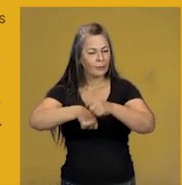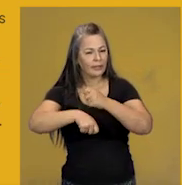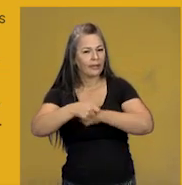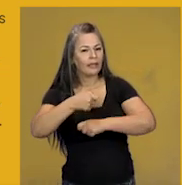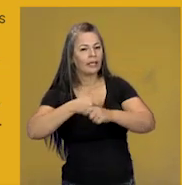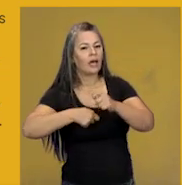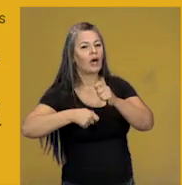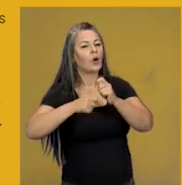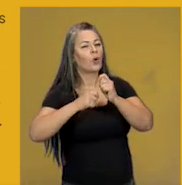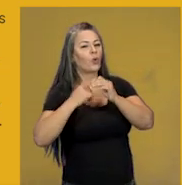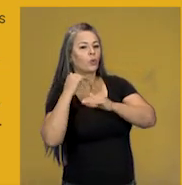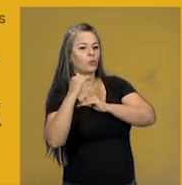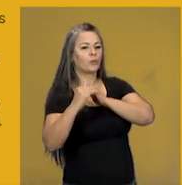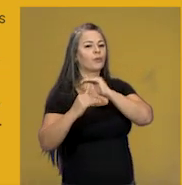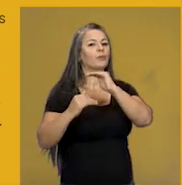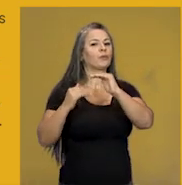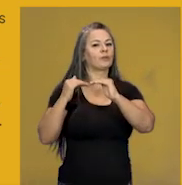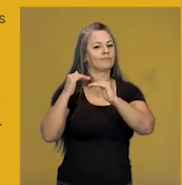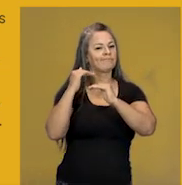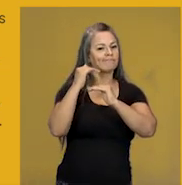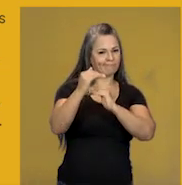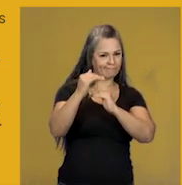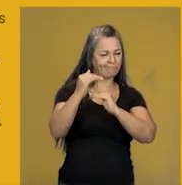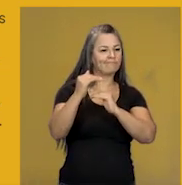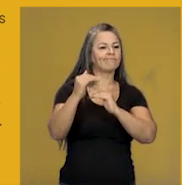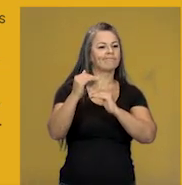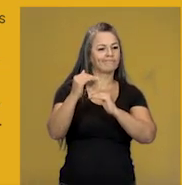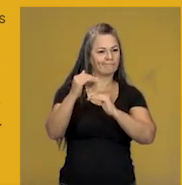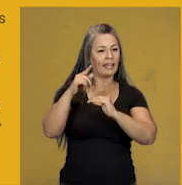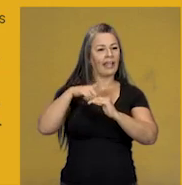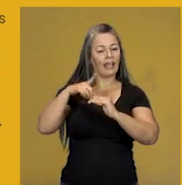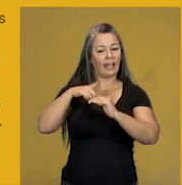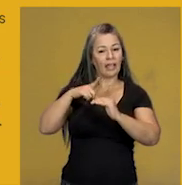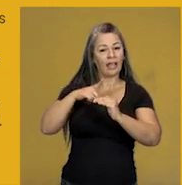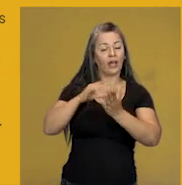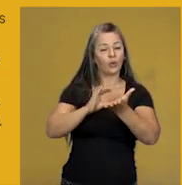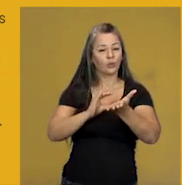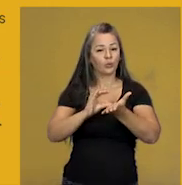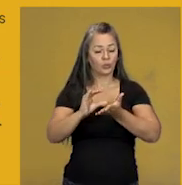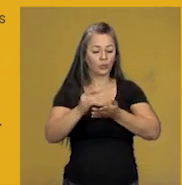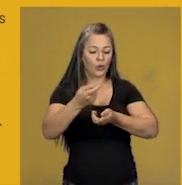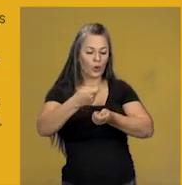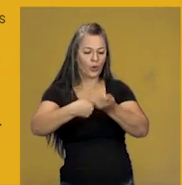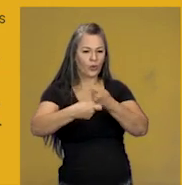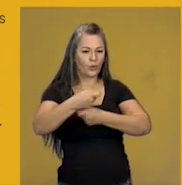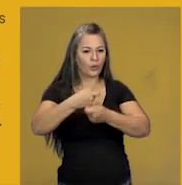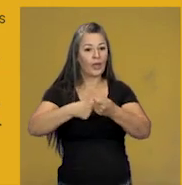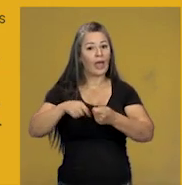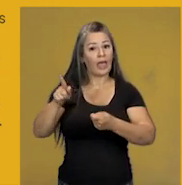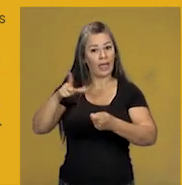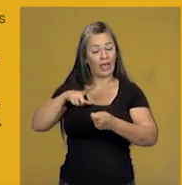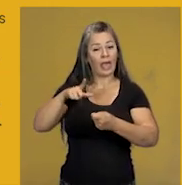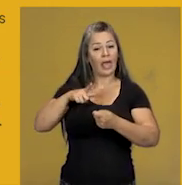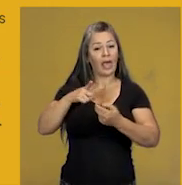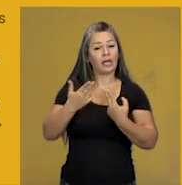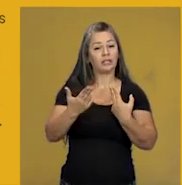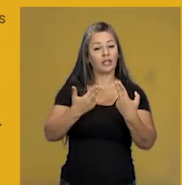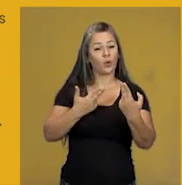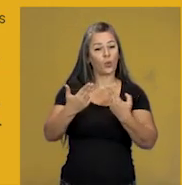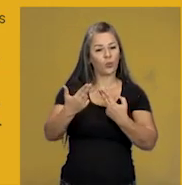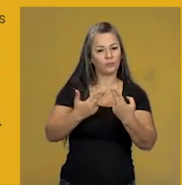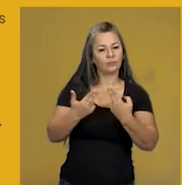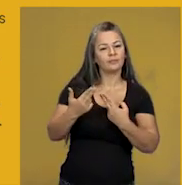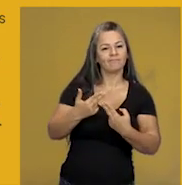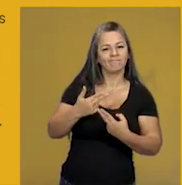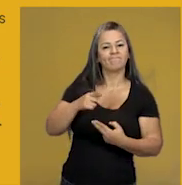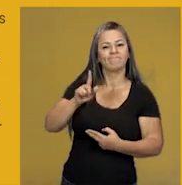e educacionais, ok? Grande fluxo de capital, região mais urbanizada. São Paulo e Rio de Janeiro